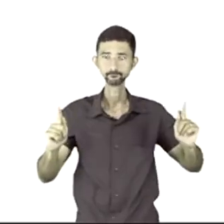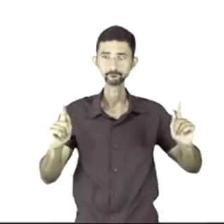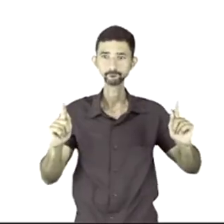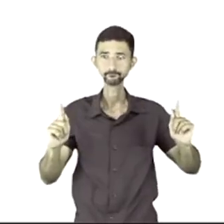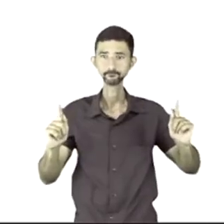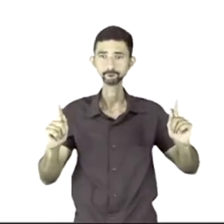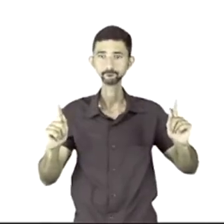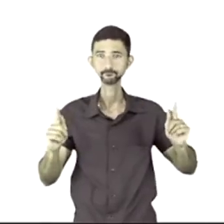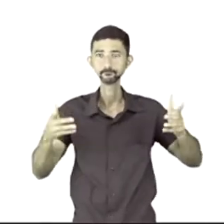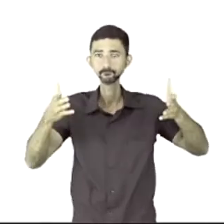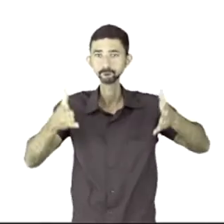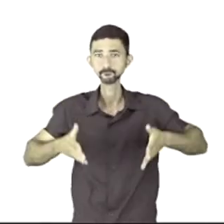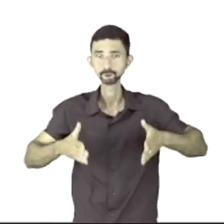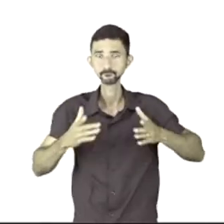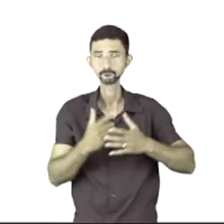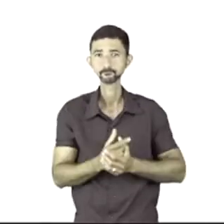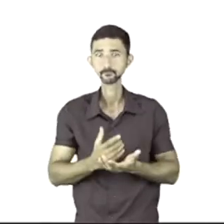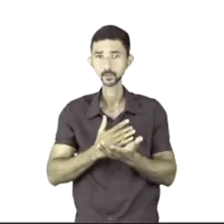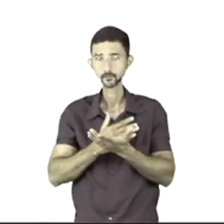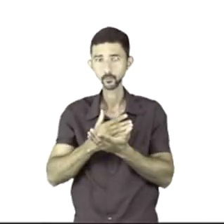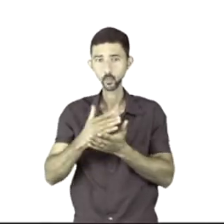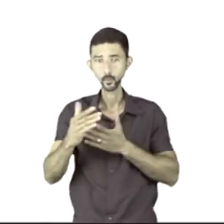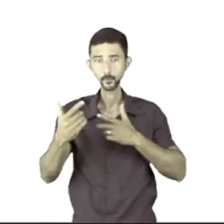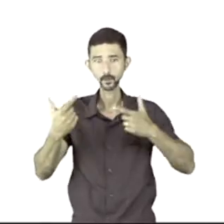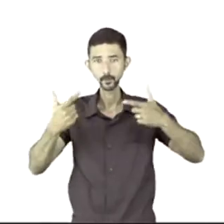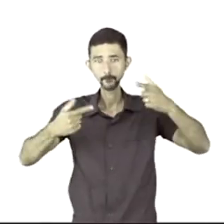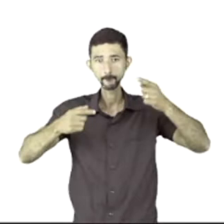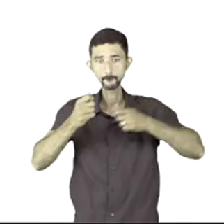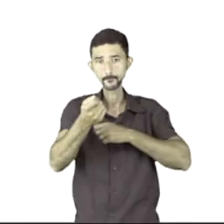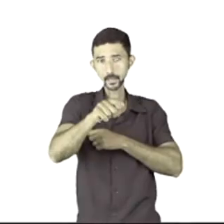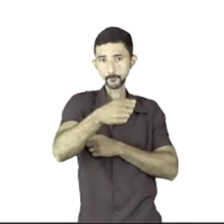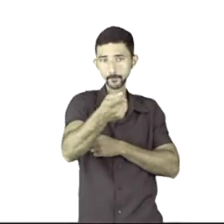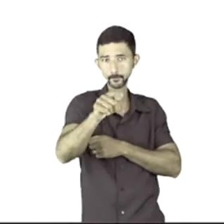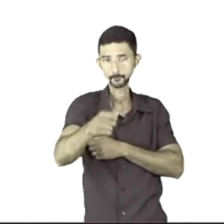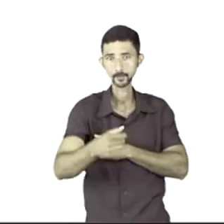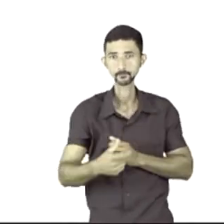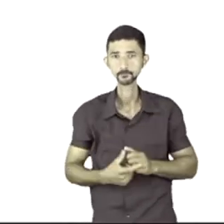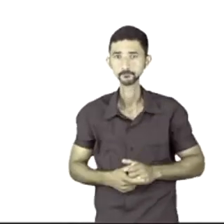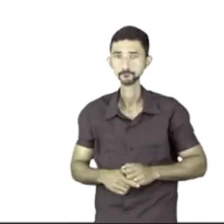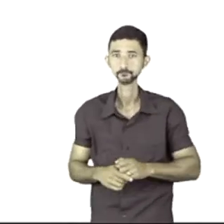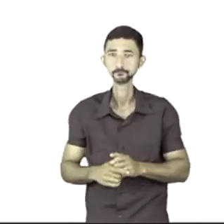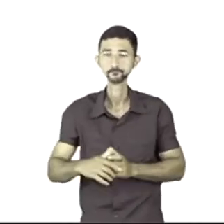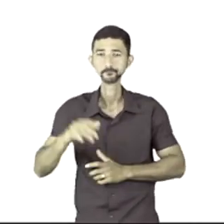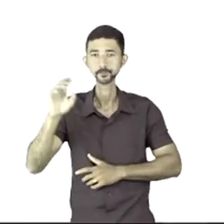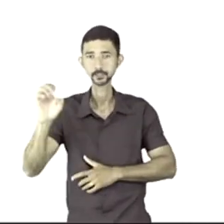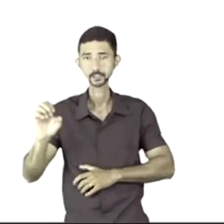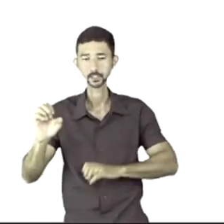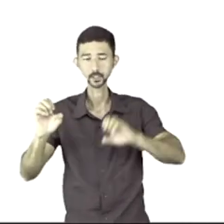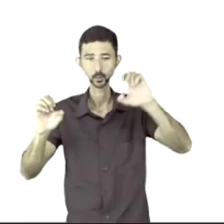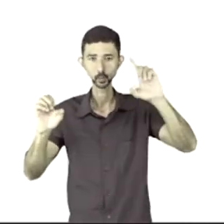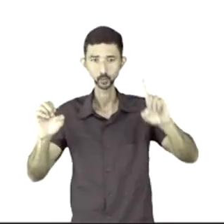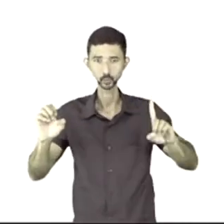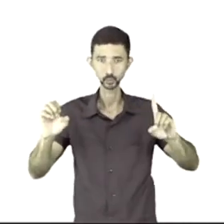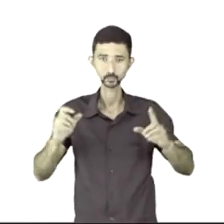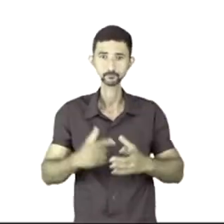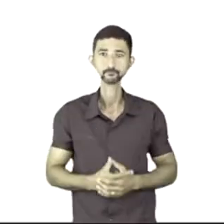dos lutadores, ou seja, onde eles vão iniciar o combate. Então, um lutador do lado esquerdo e o outro do lado